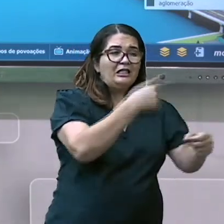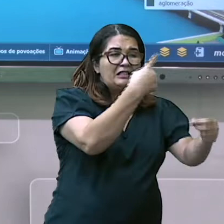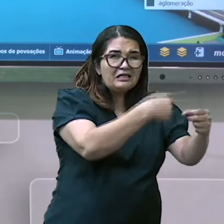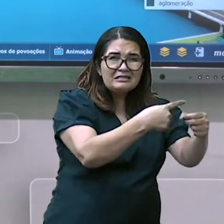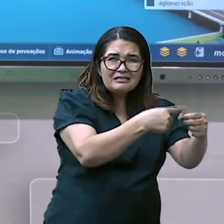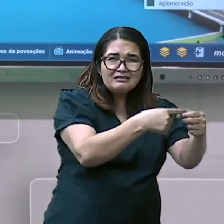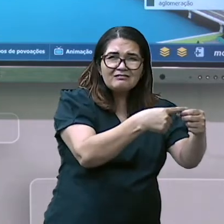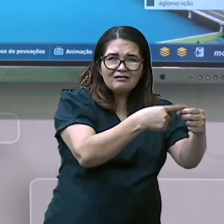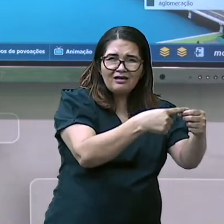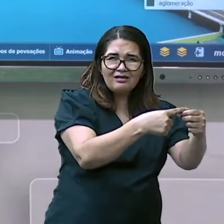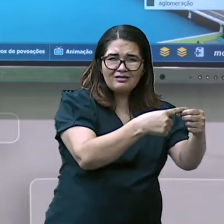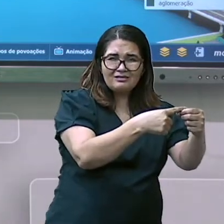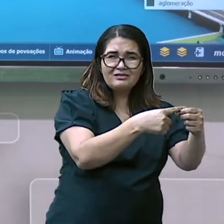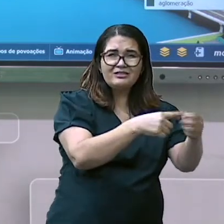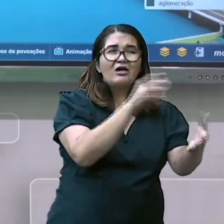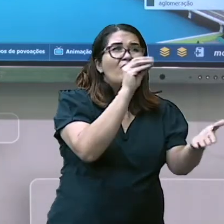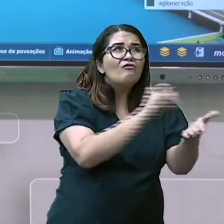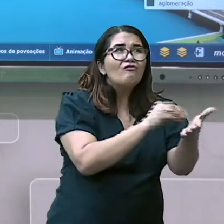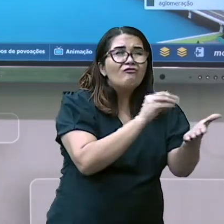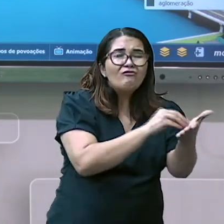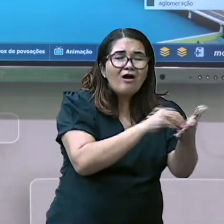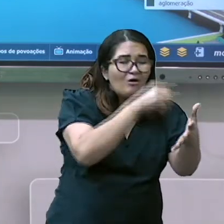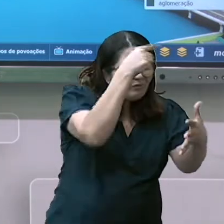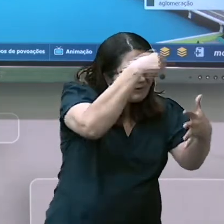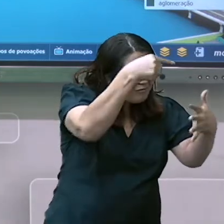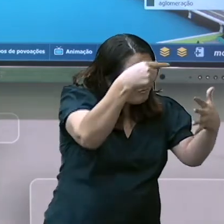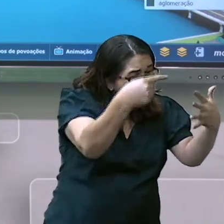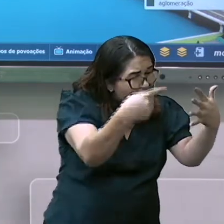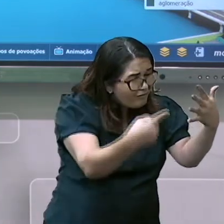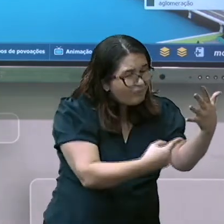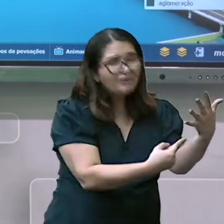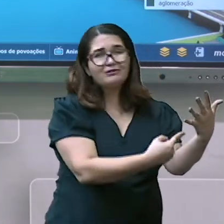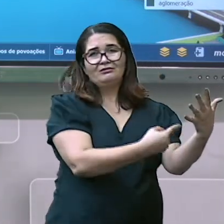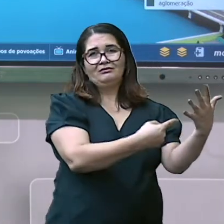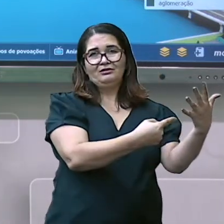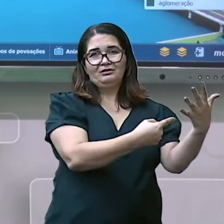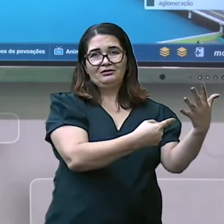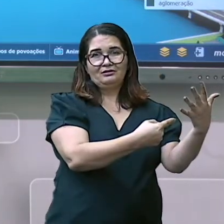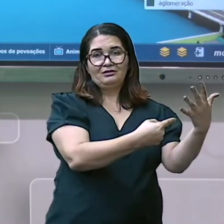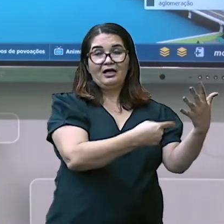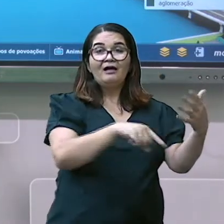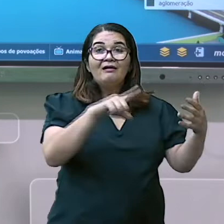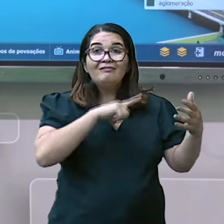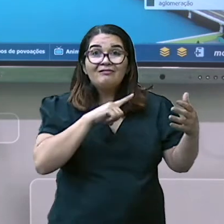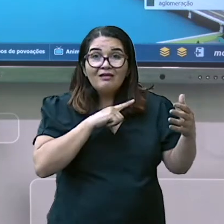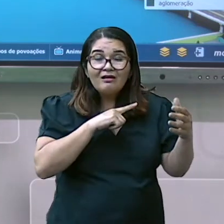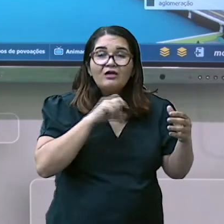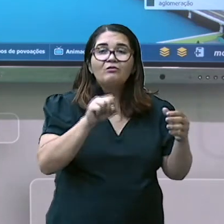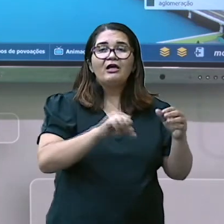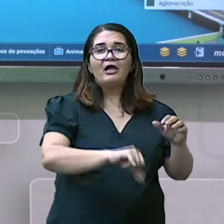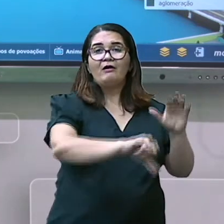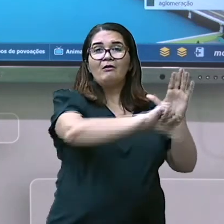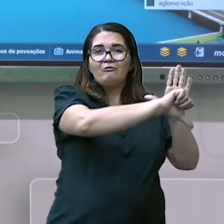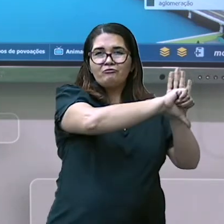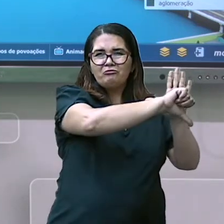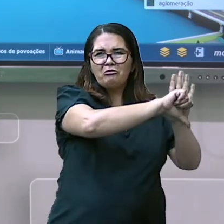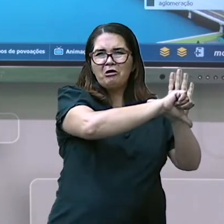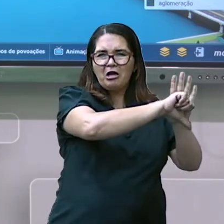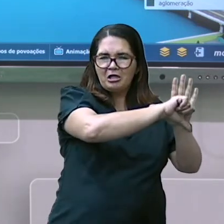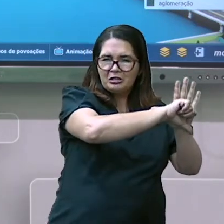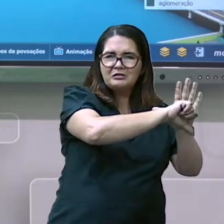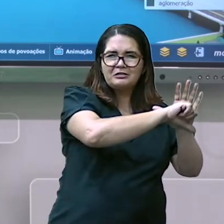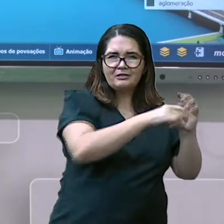falta de saúde, a infraestrutura tem trazido muitos problemas